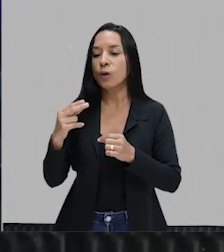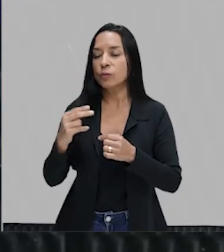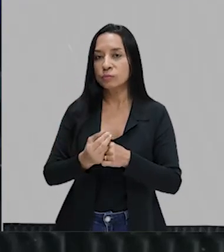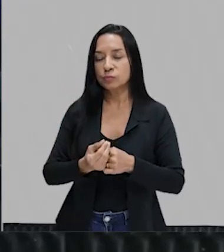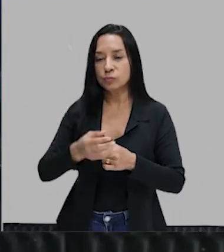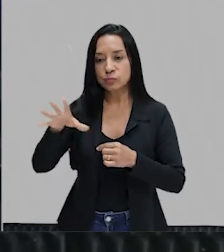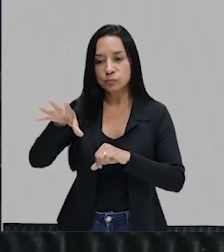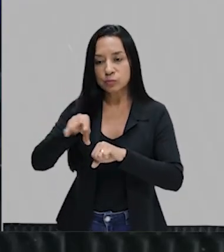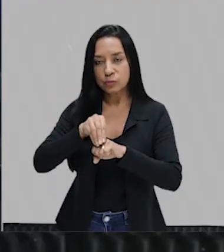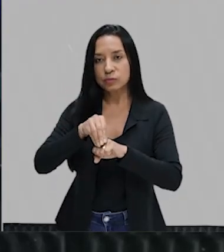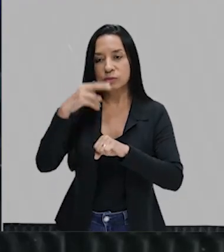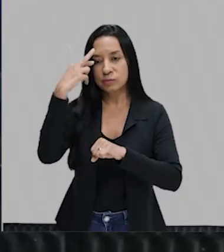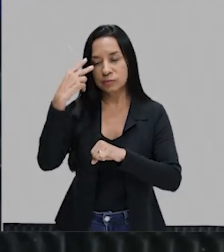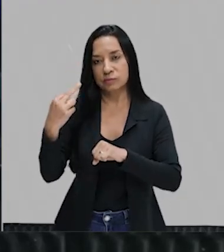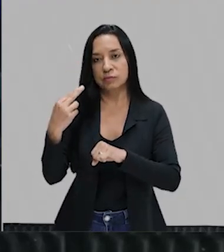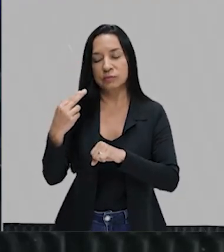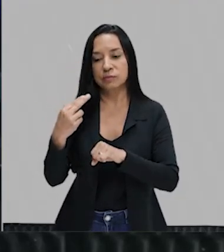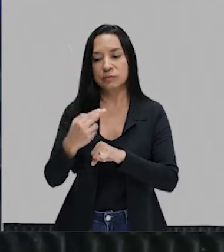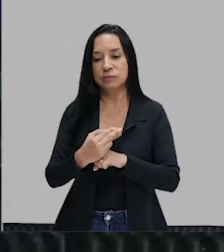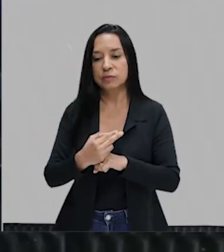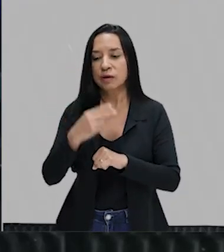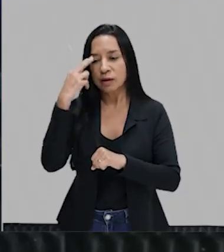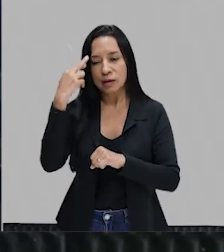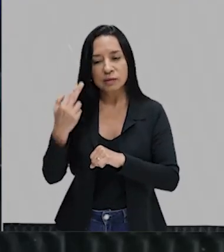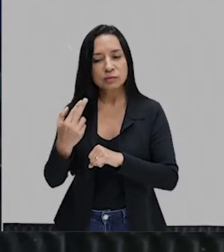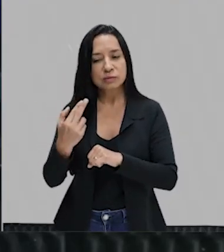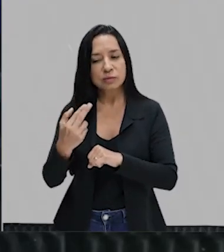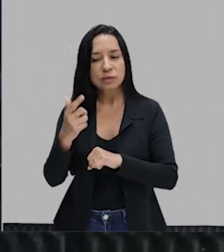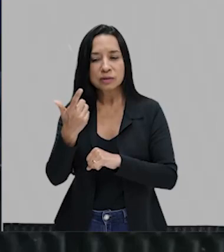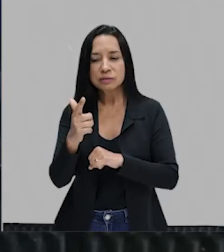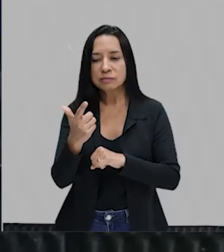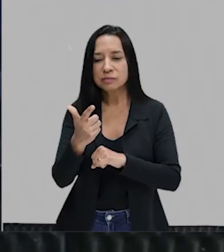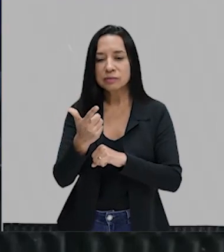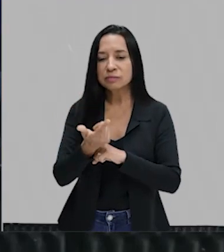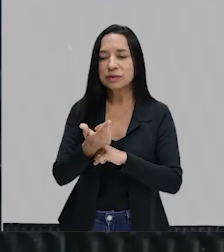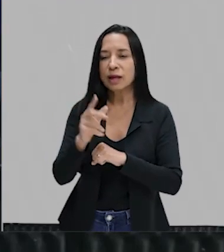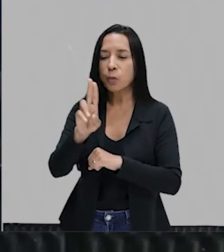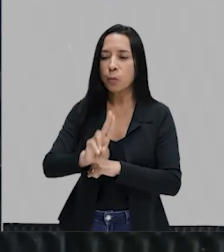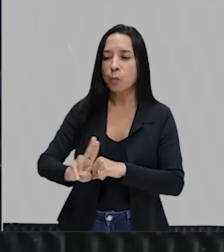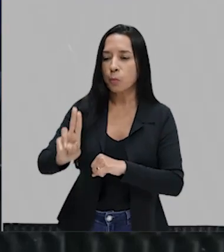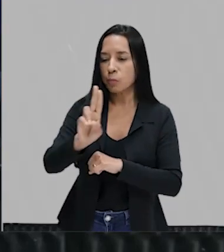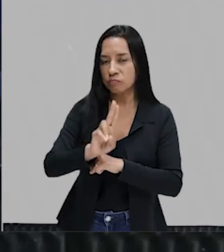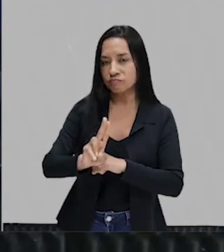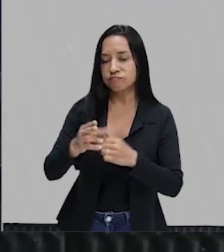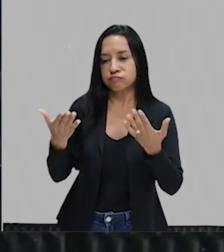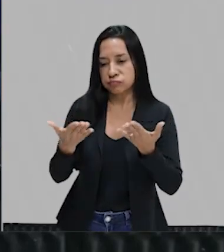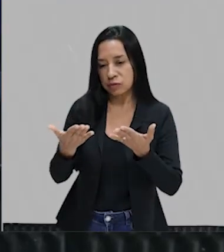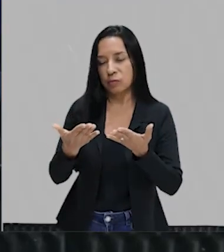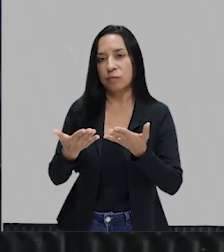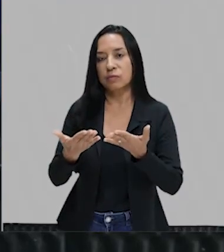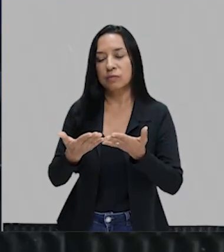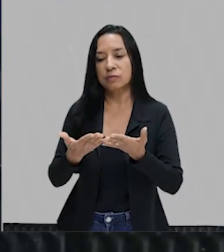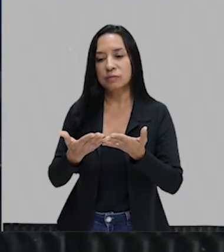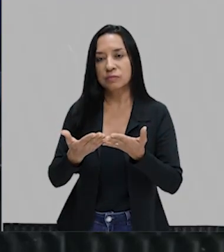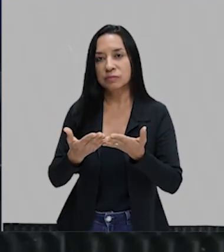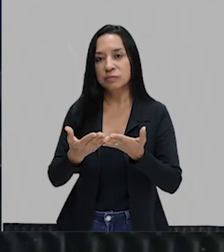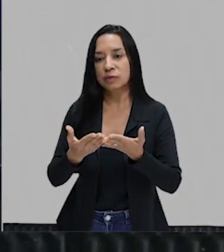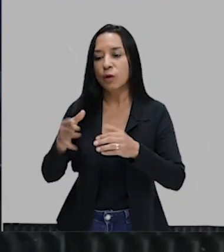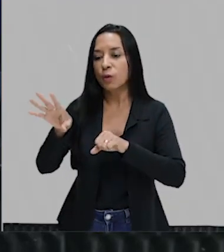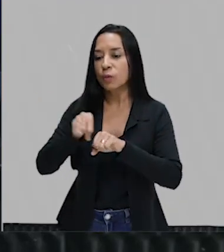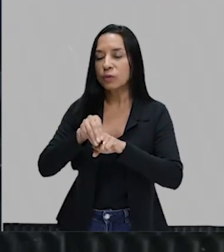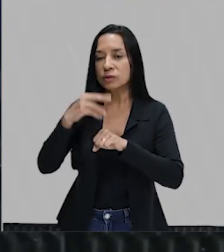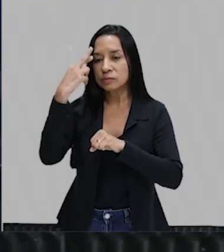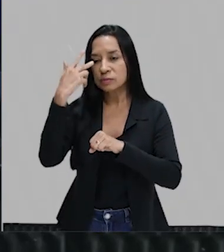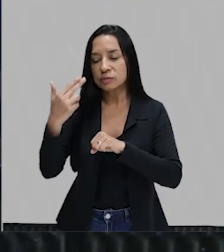histórico? Será que a história ela não tem muita utilidade para o presente? O conhecimento histórico, até